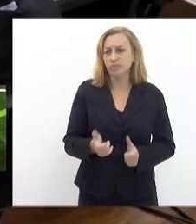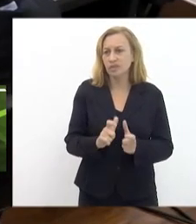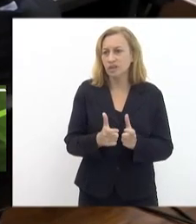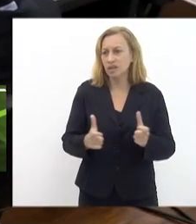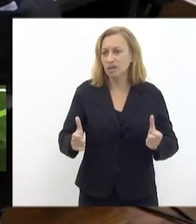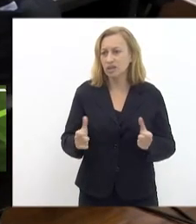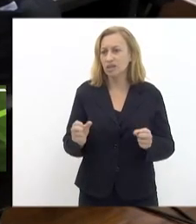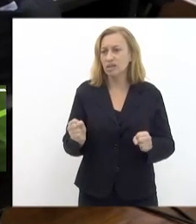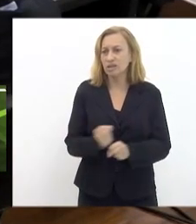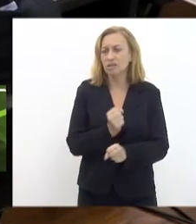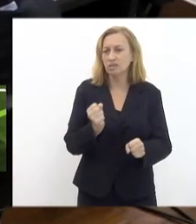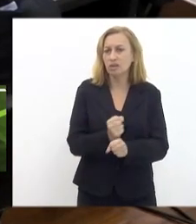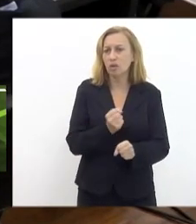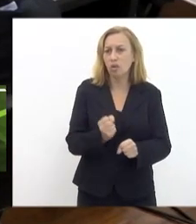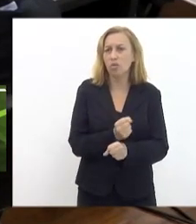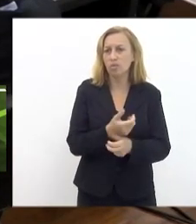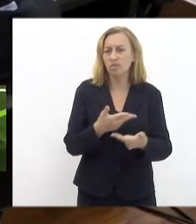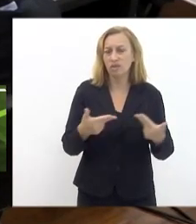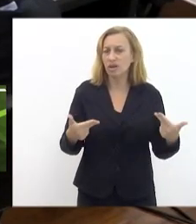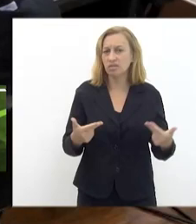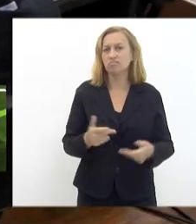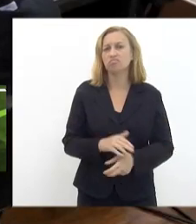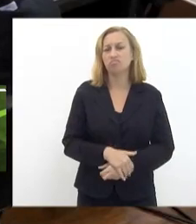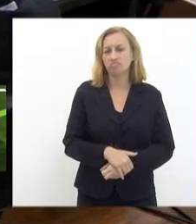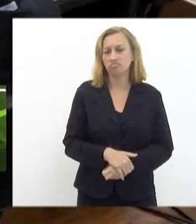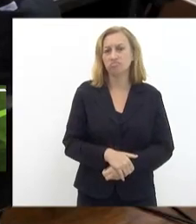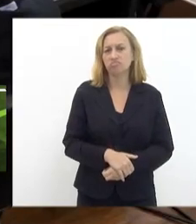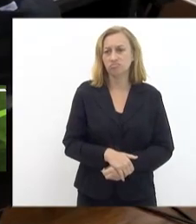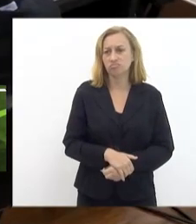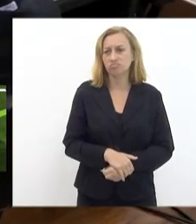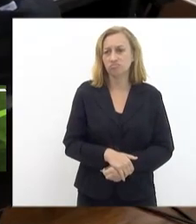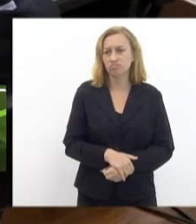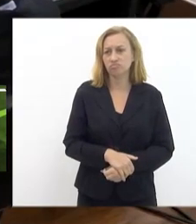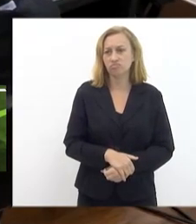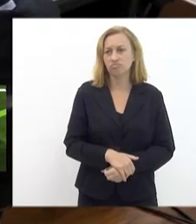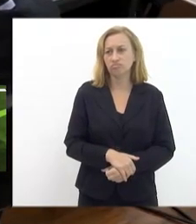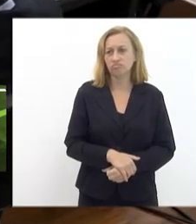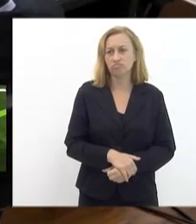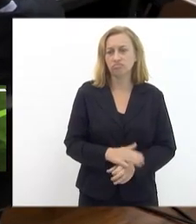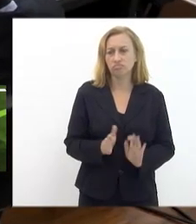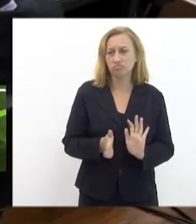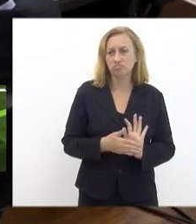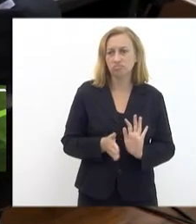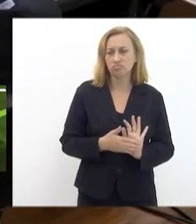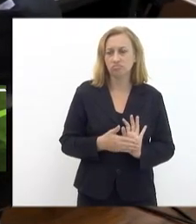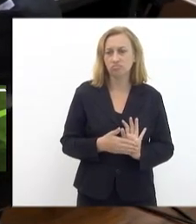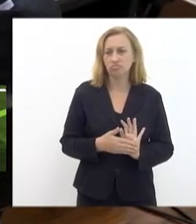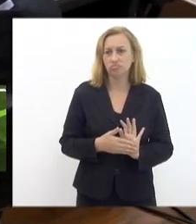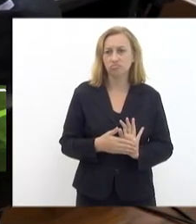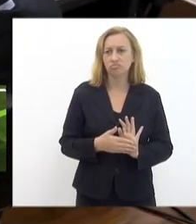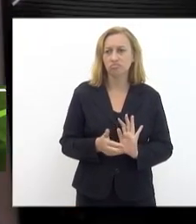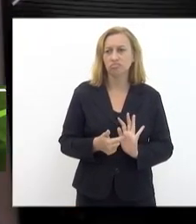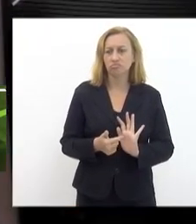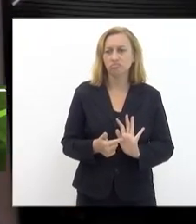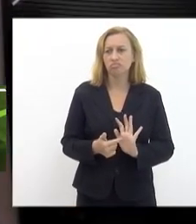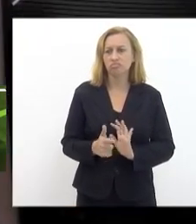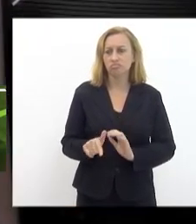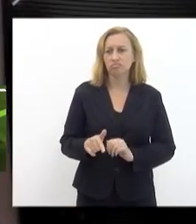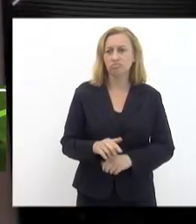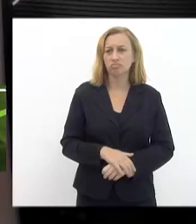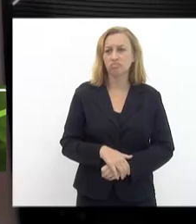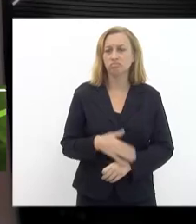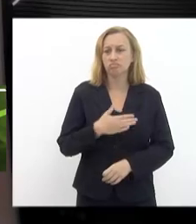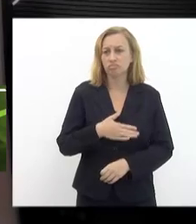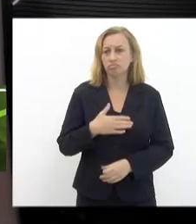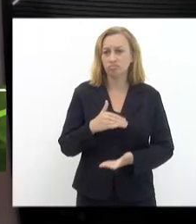enorme é daquilo que está sendo proposto daqui tá sendo colocado então eu passo aí